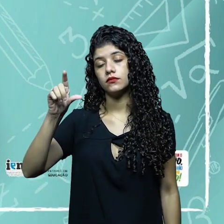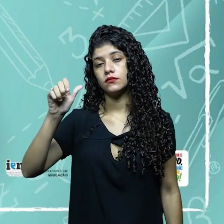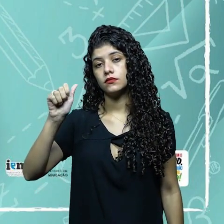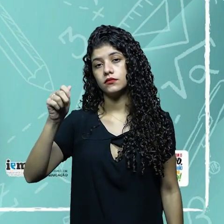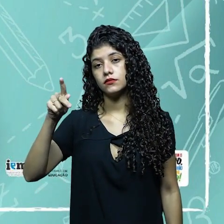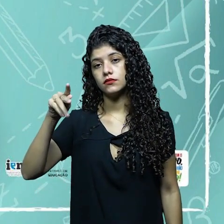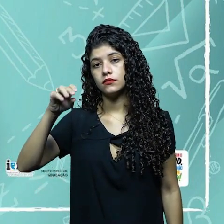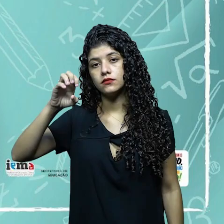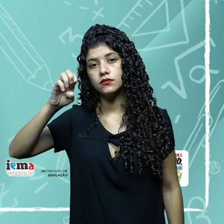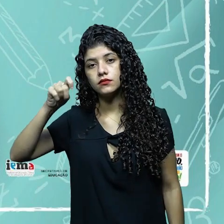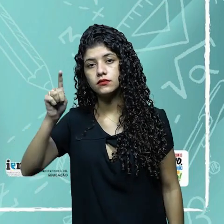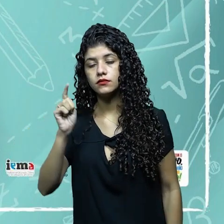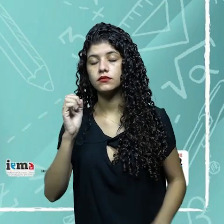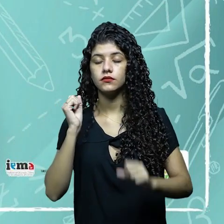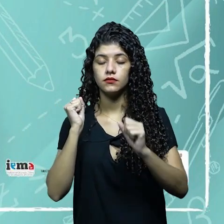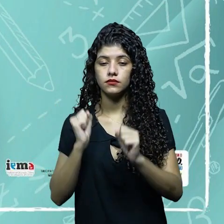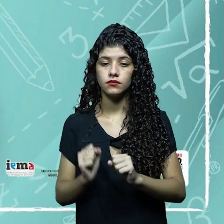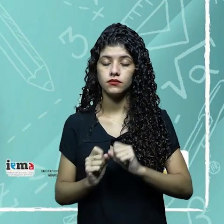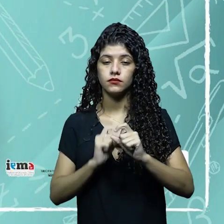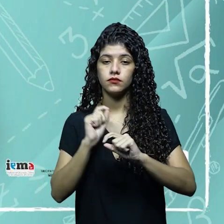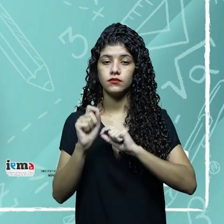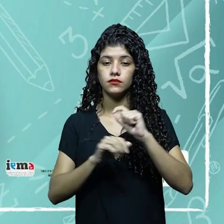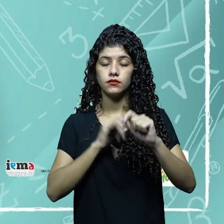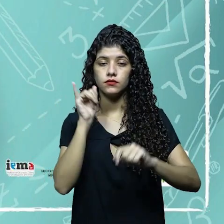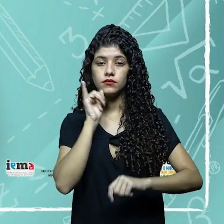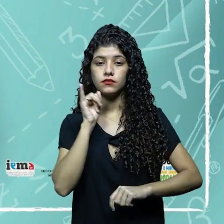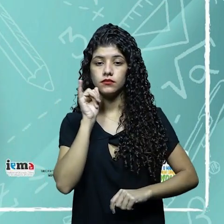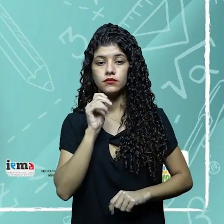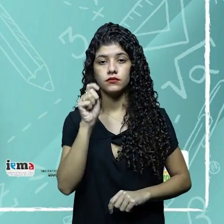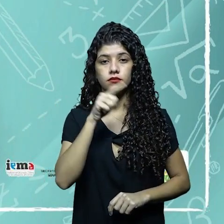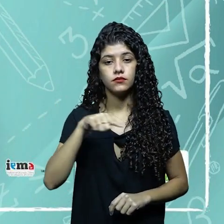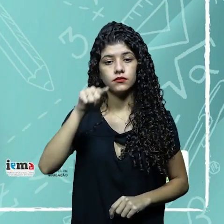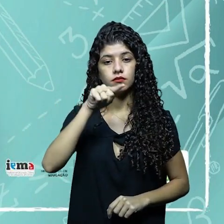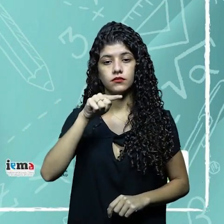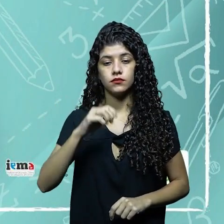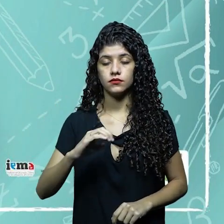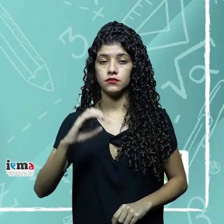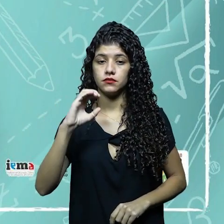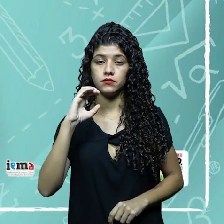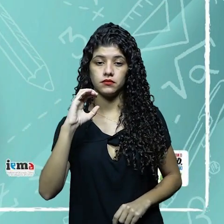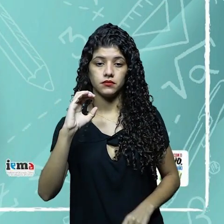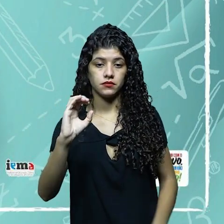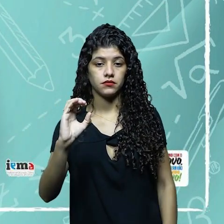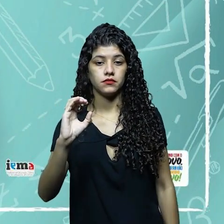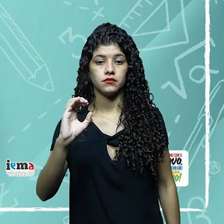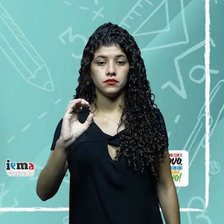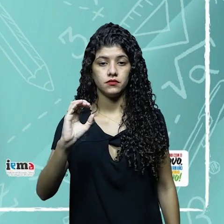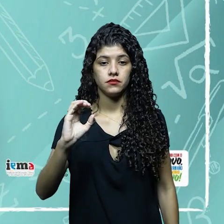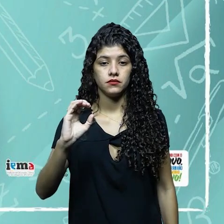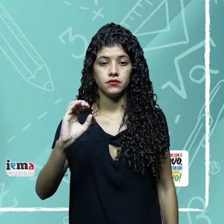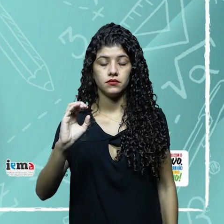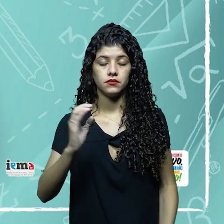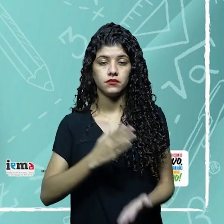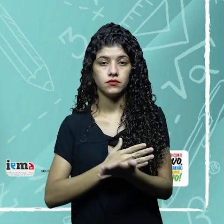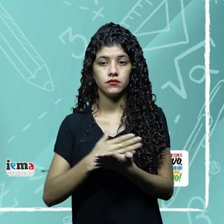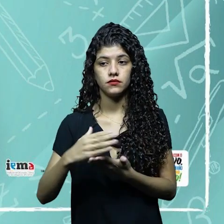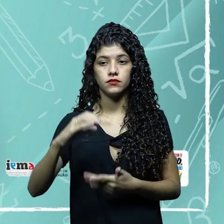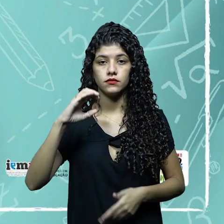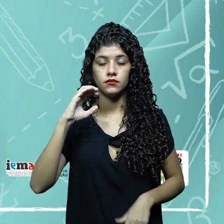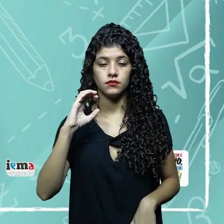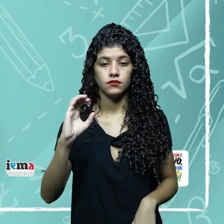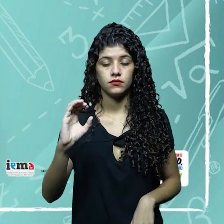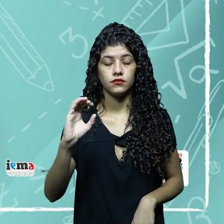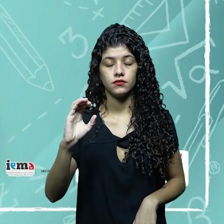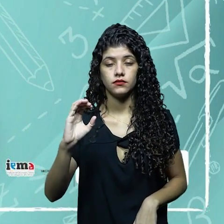de diálogo, né? Você pode, por exemplo, o círculo, você clica C, você sabe que ele começa com a letra C,